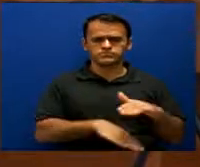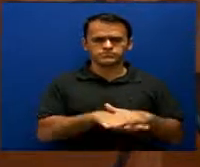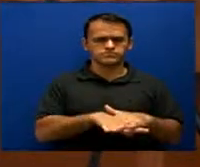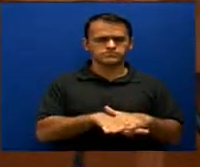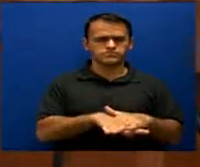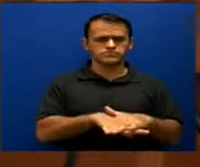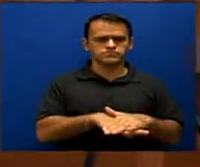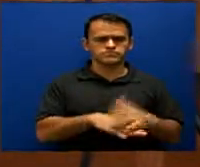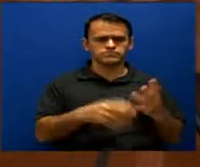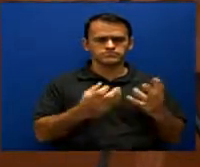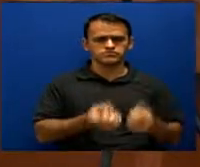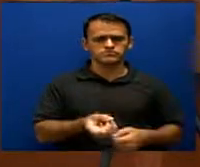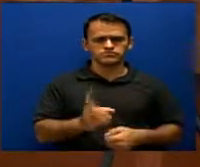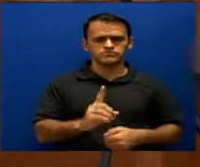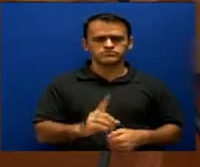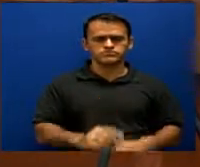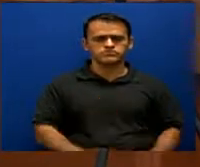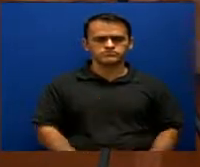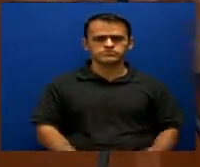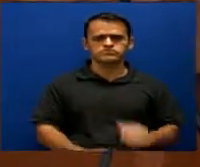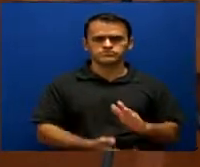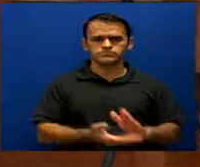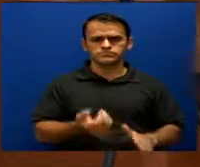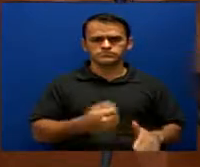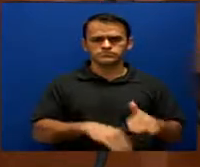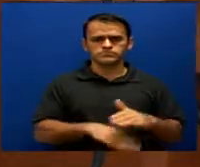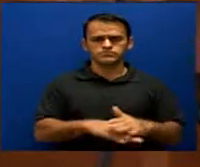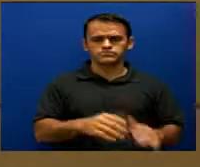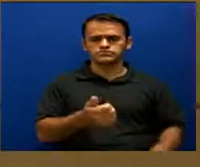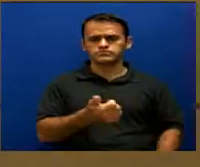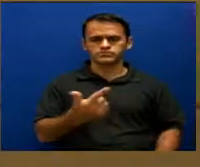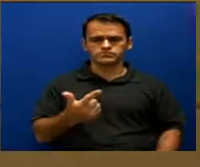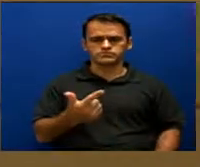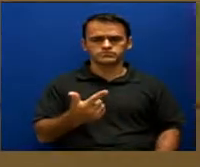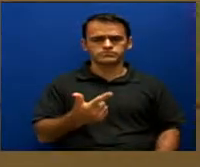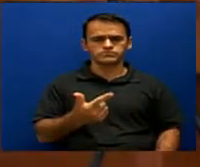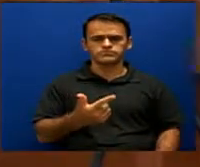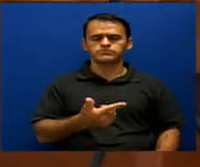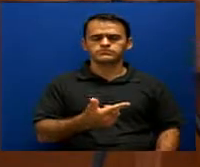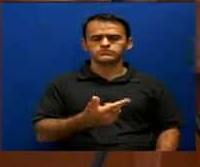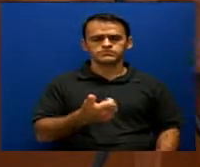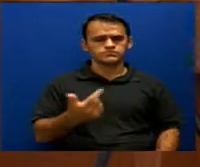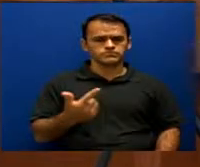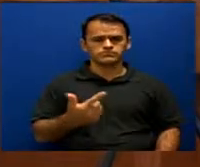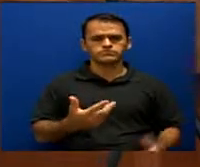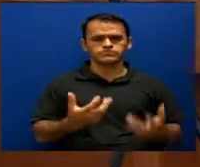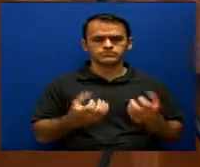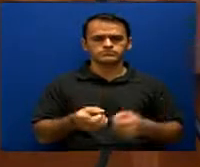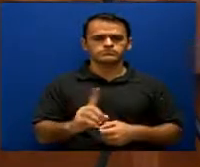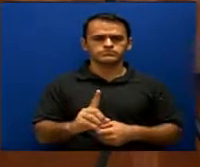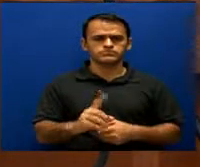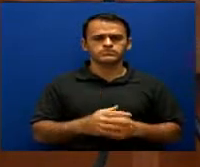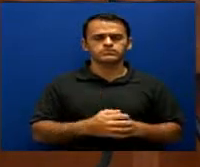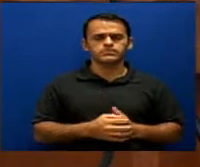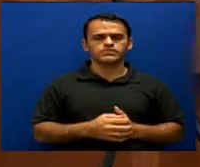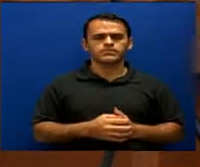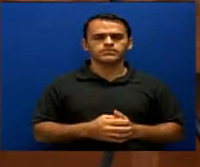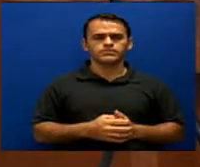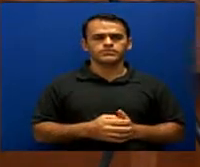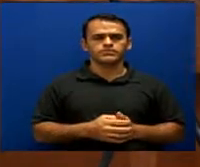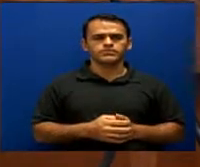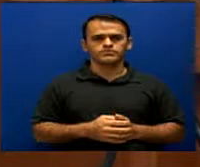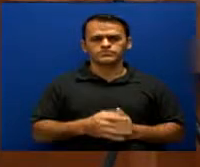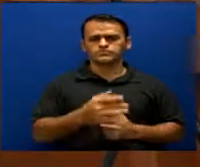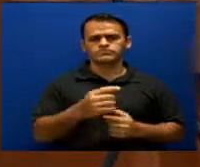Já recusou, arquivou. Arquivou a 12 também? Que tinha parecer pela rejeição, foi toda. Pela rejeição? Essa era daquela